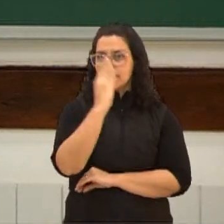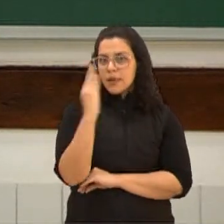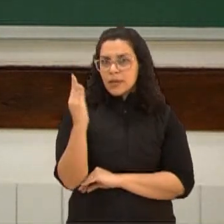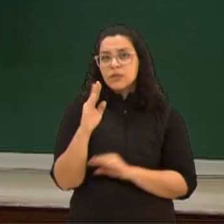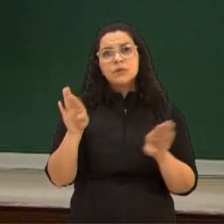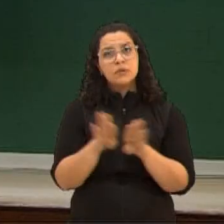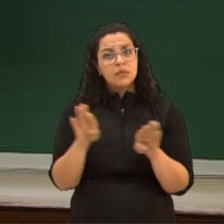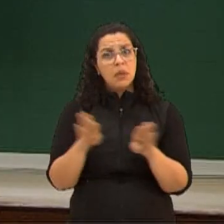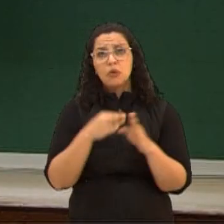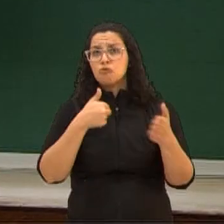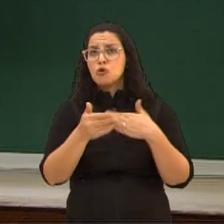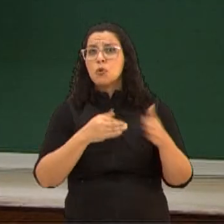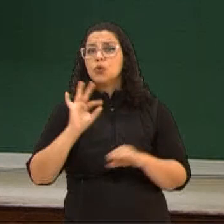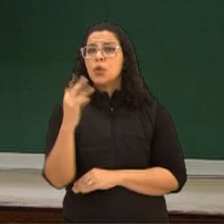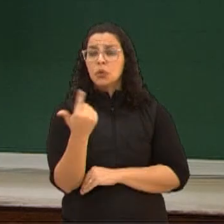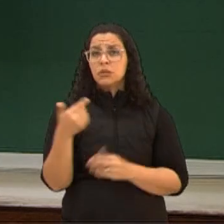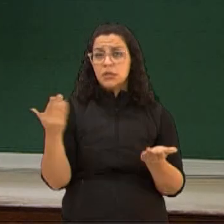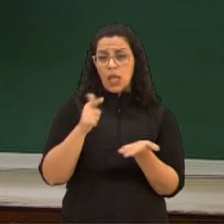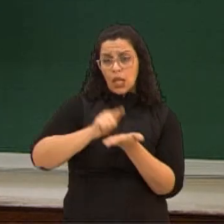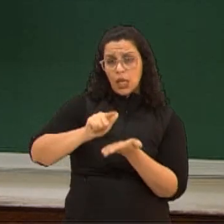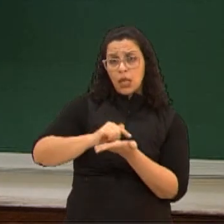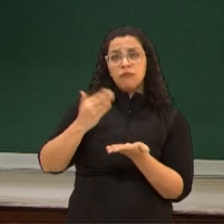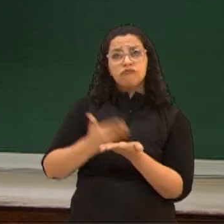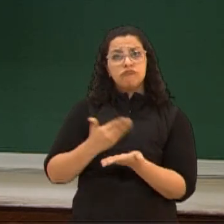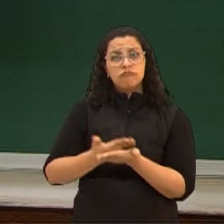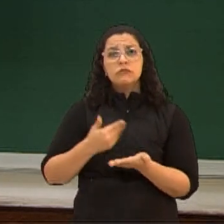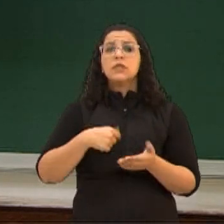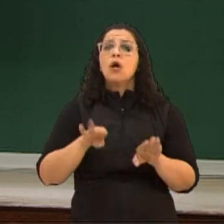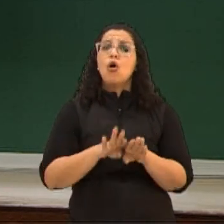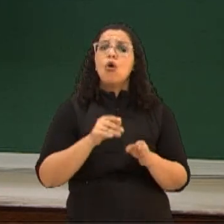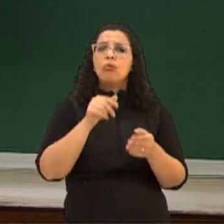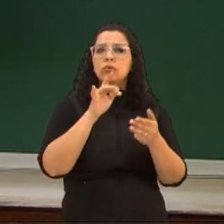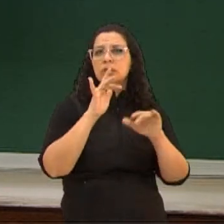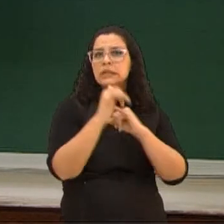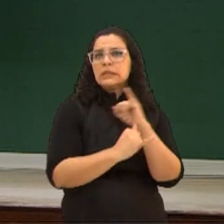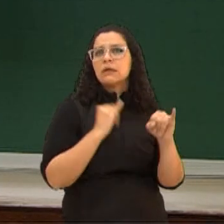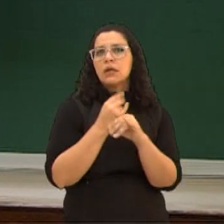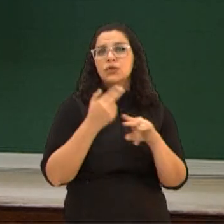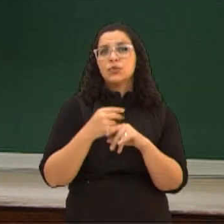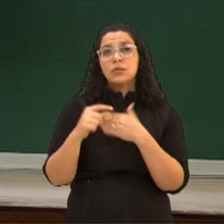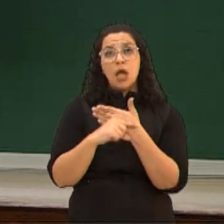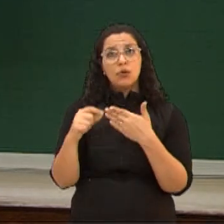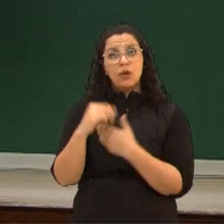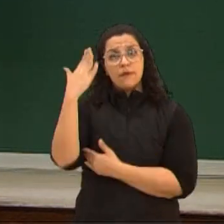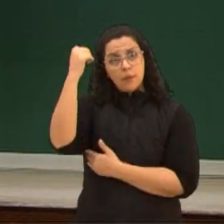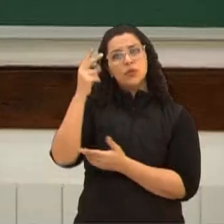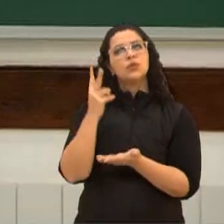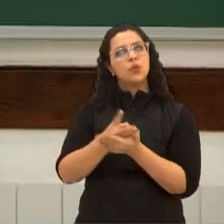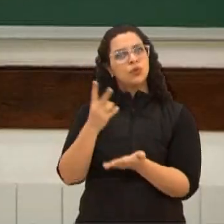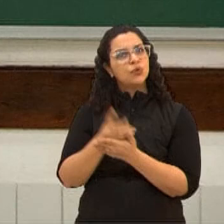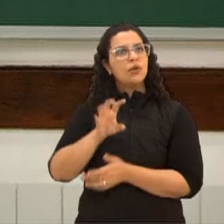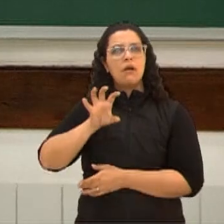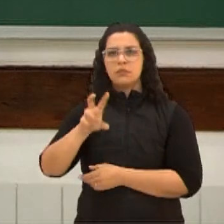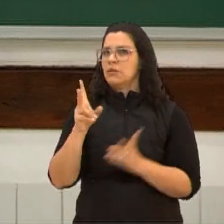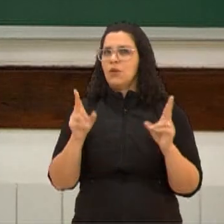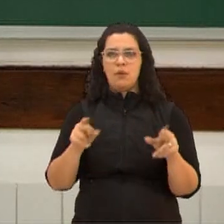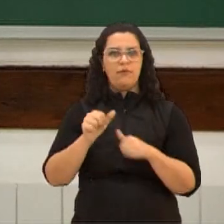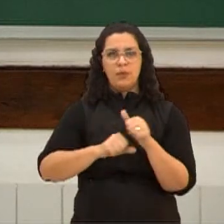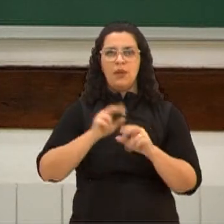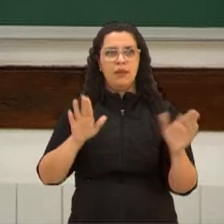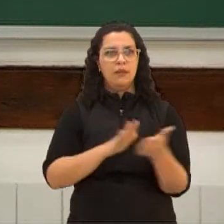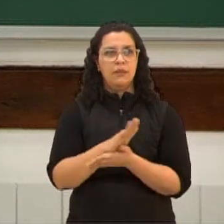Brasil e que, indiferente do que aconteça, os grandes escritores brasileiros continuarão sendo os grandes